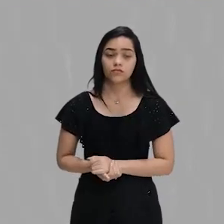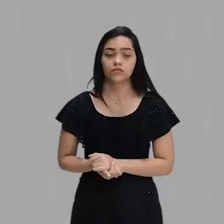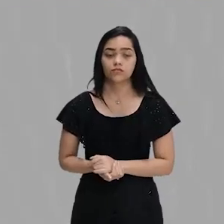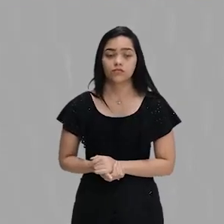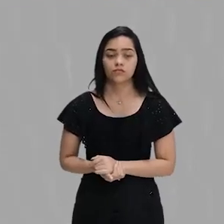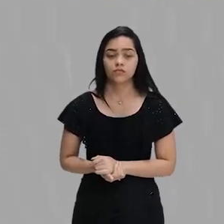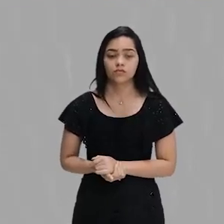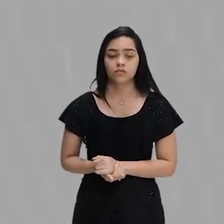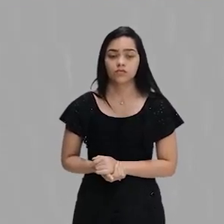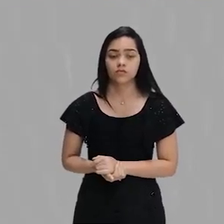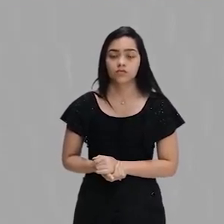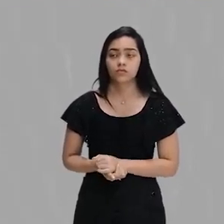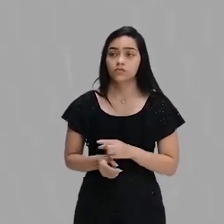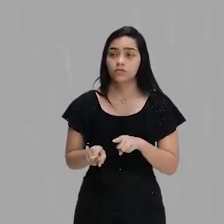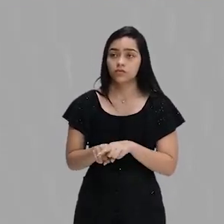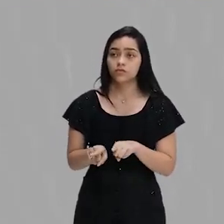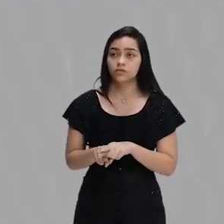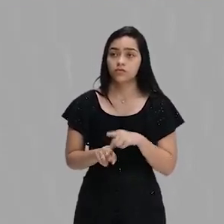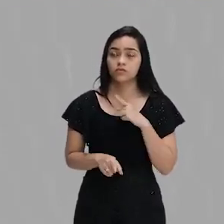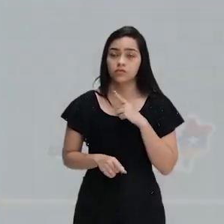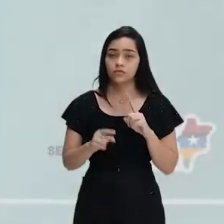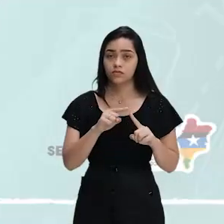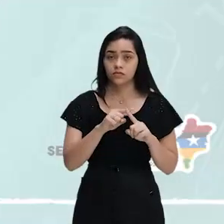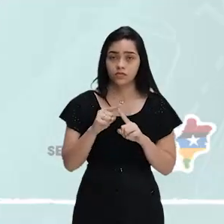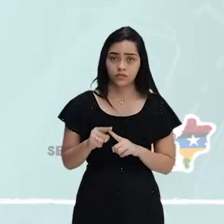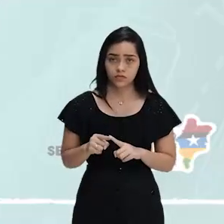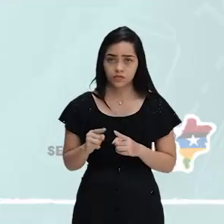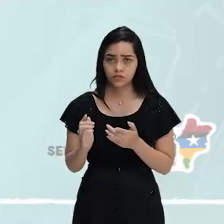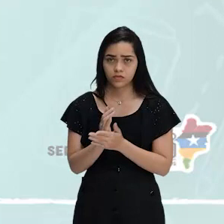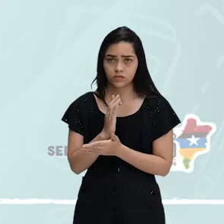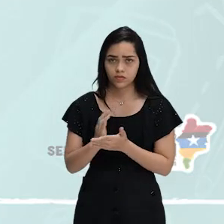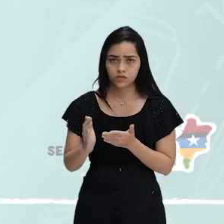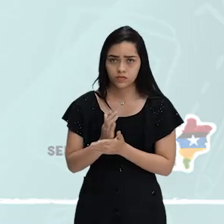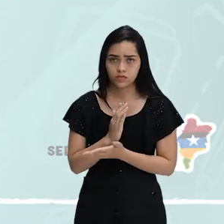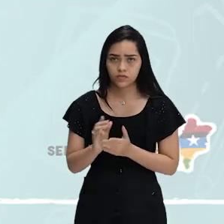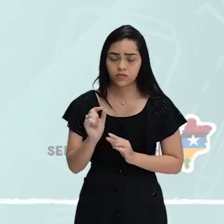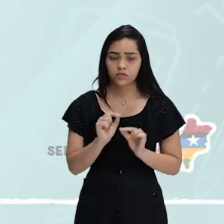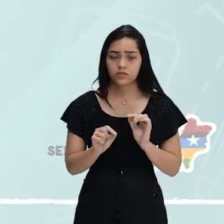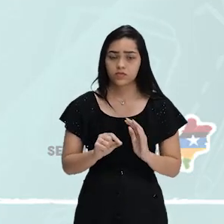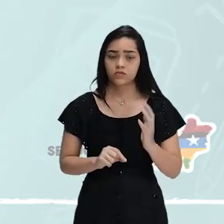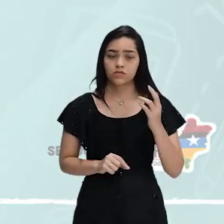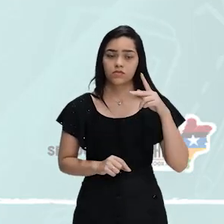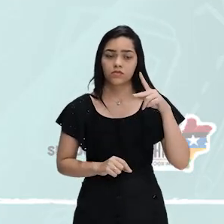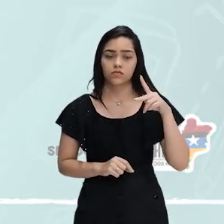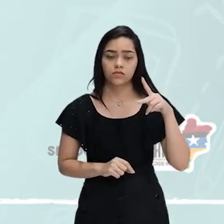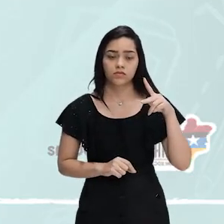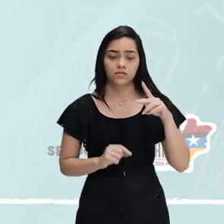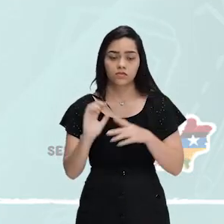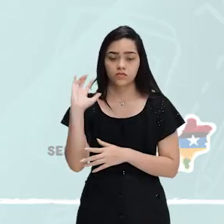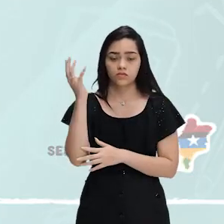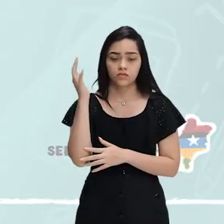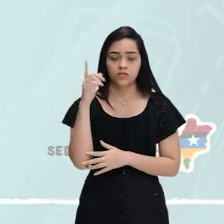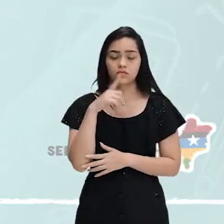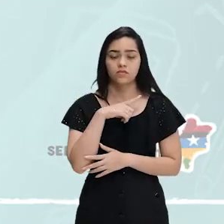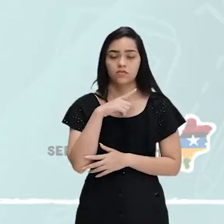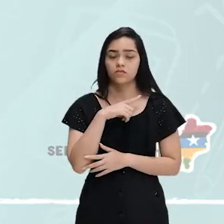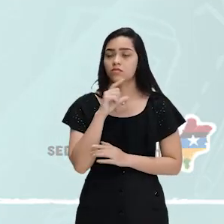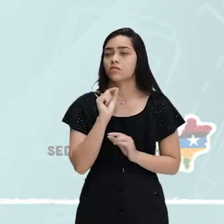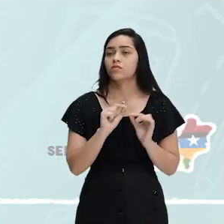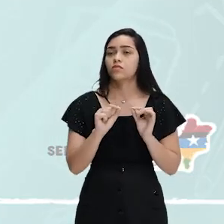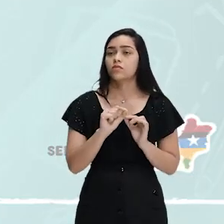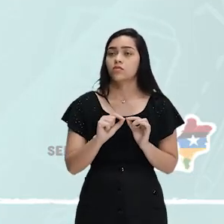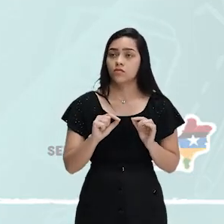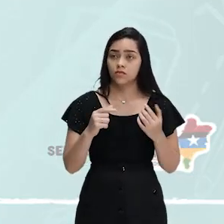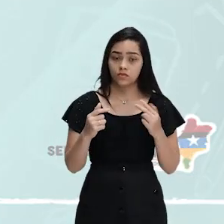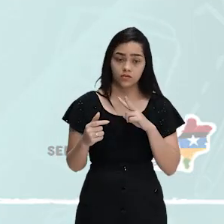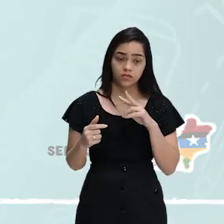pessoal? E nós temos um tipo de parasita, alguns parasitas que ocorrem em plantas. Olha só, existem plantas